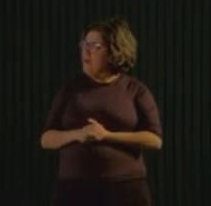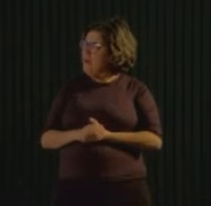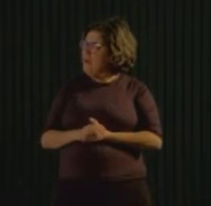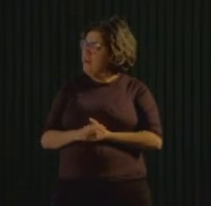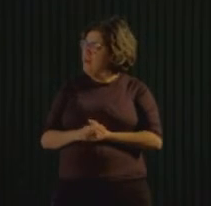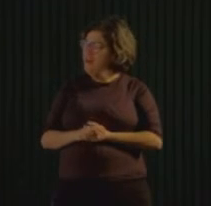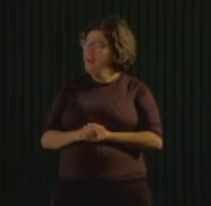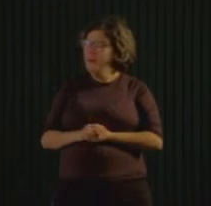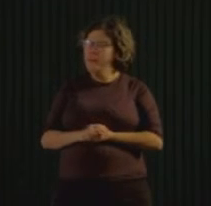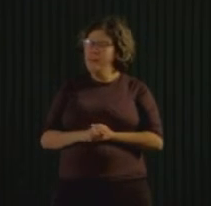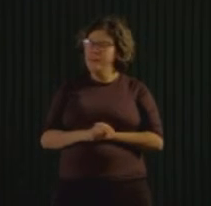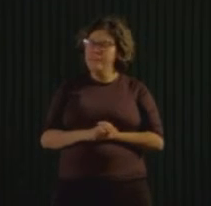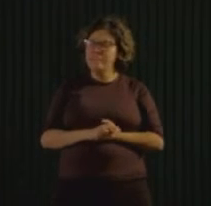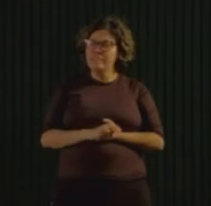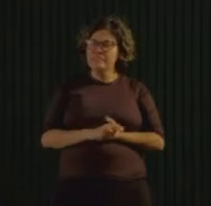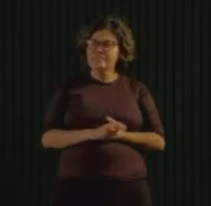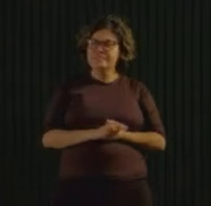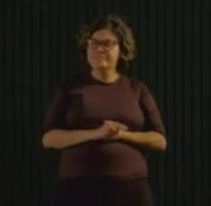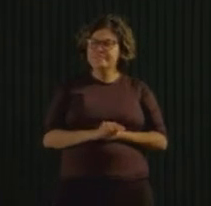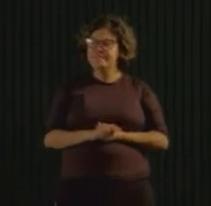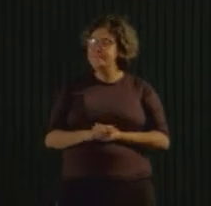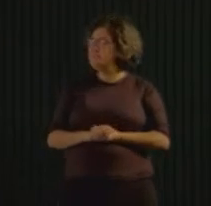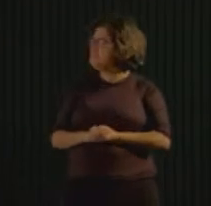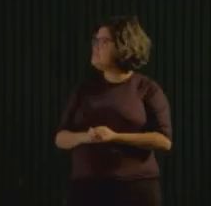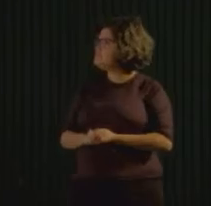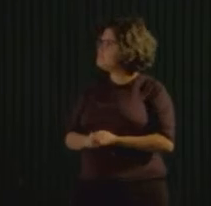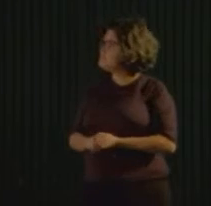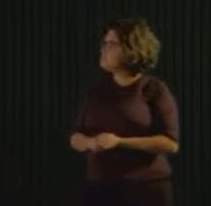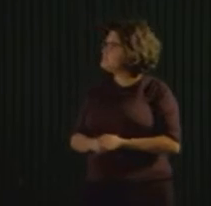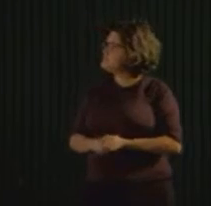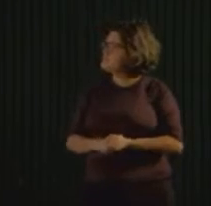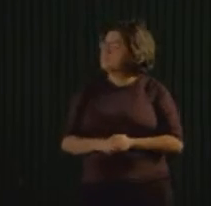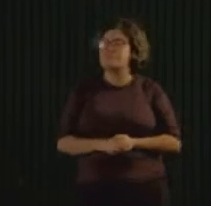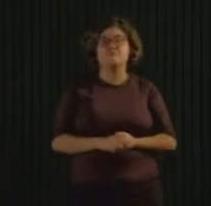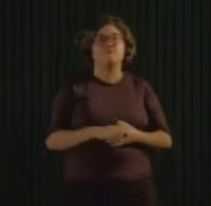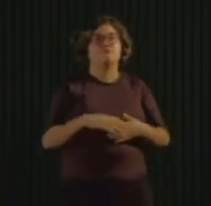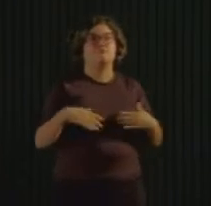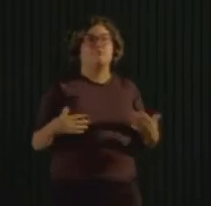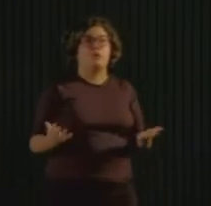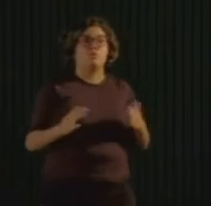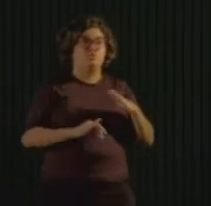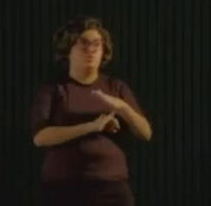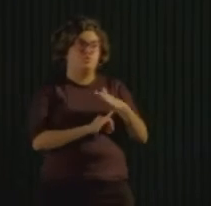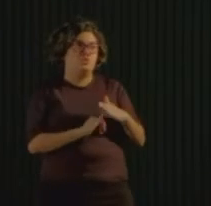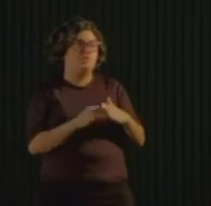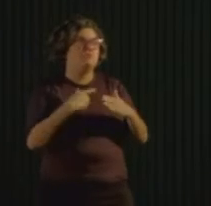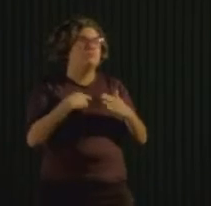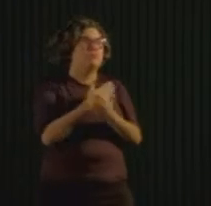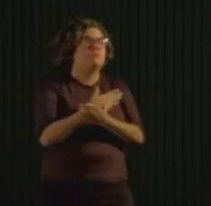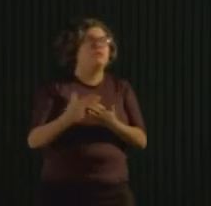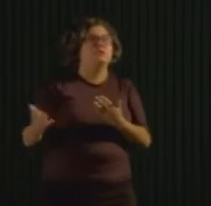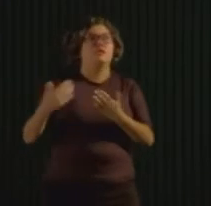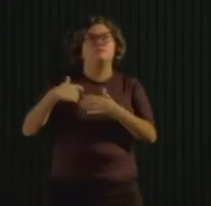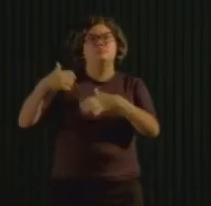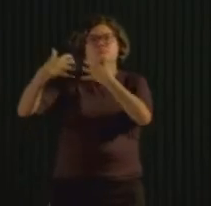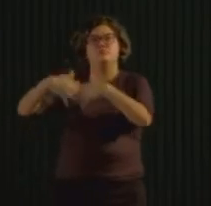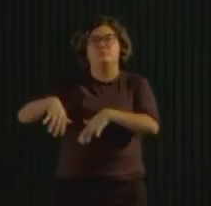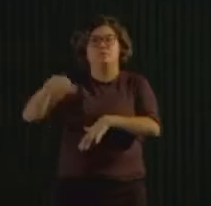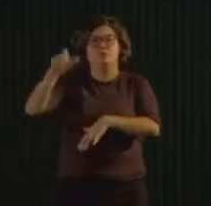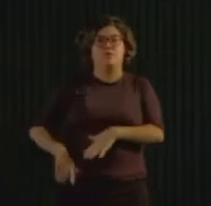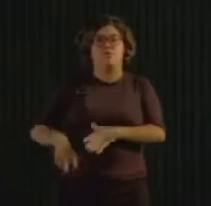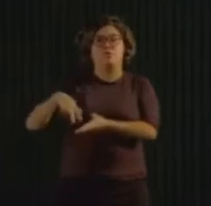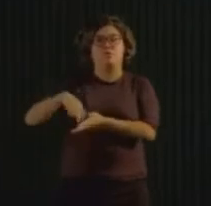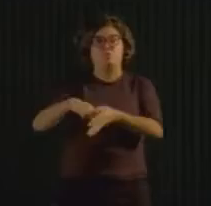Ok. Bom, proteger o oceano é da nossa natureza. A Ecosurf ela vem com esse olhar de pensar o surfista como um